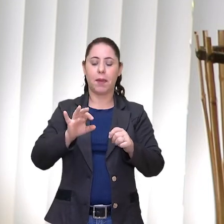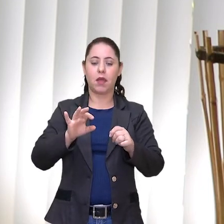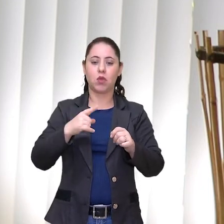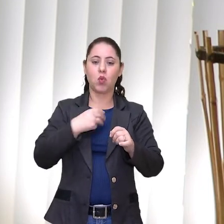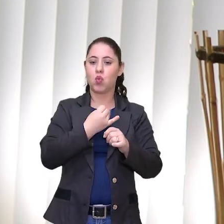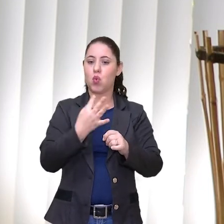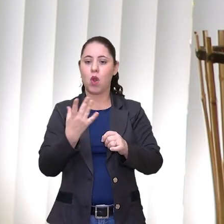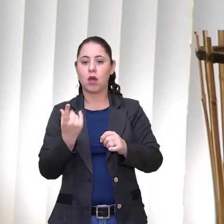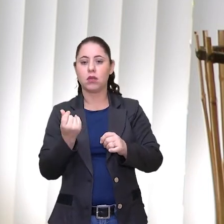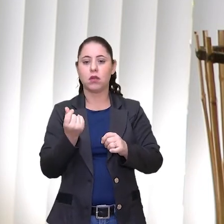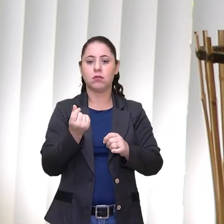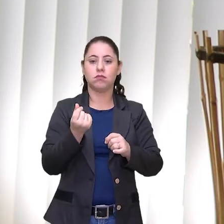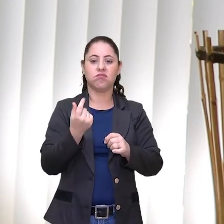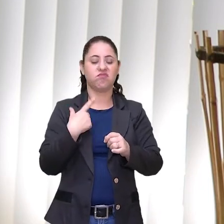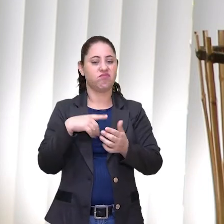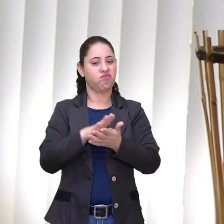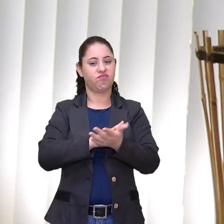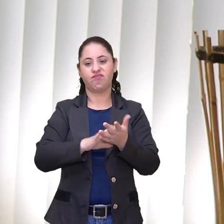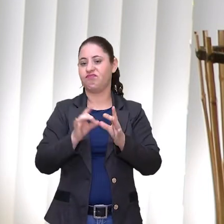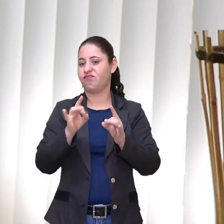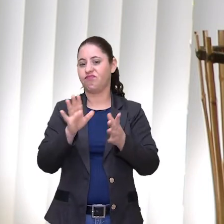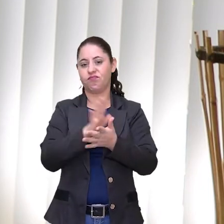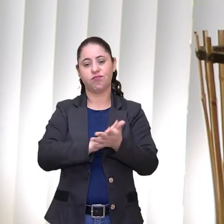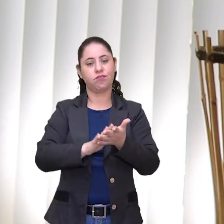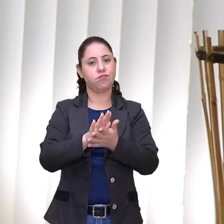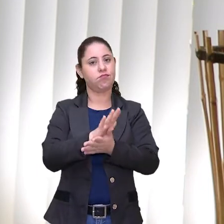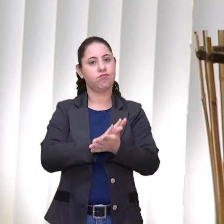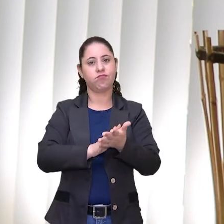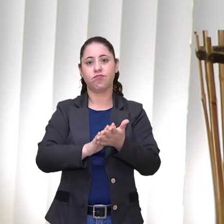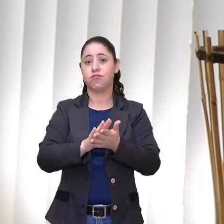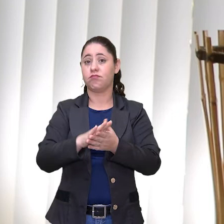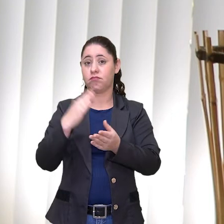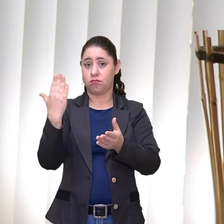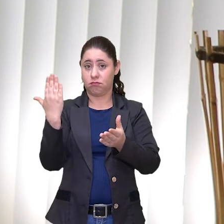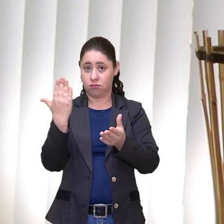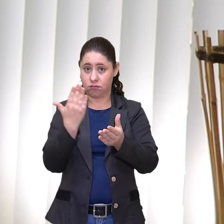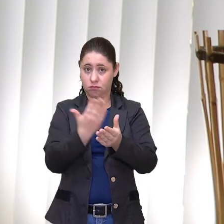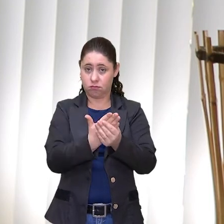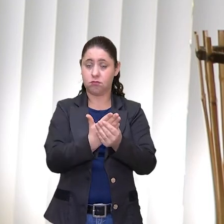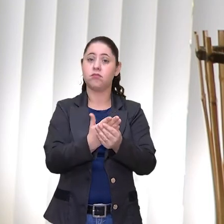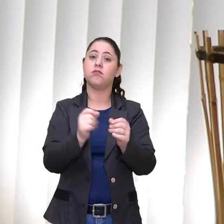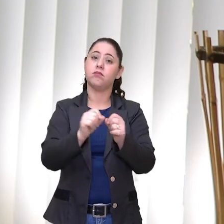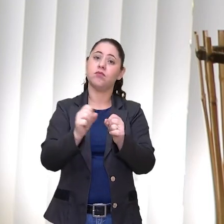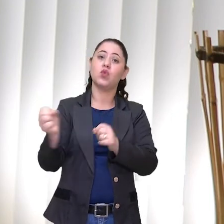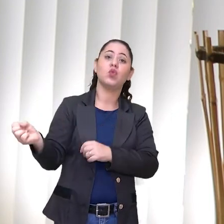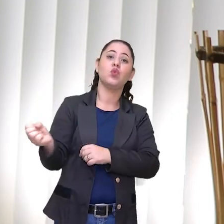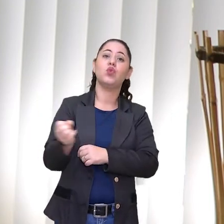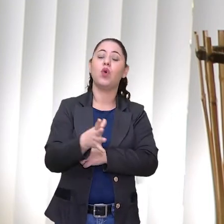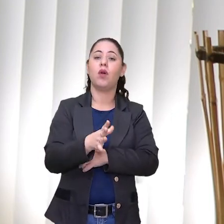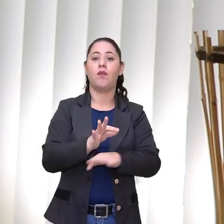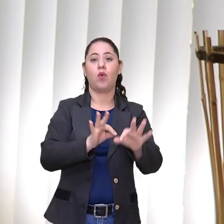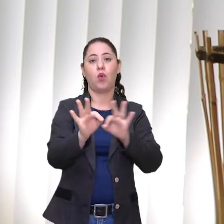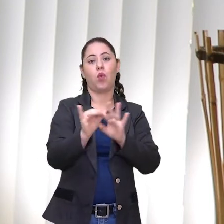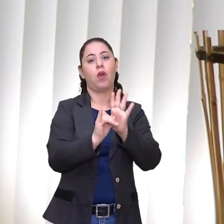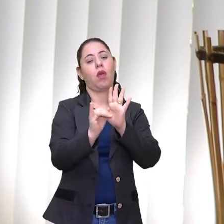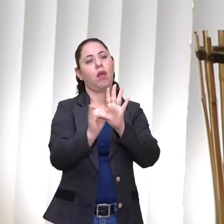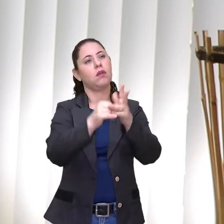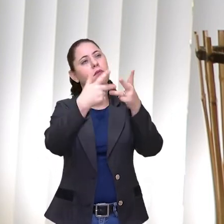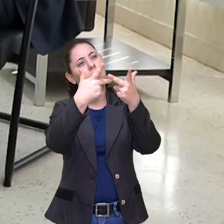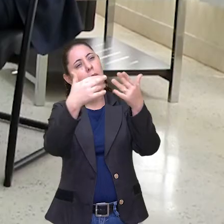este valor suficiente para que ele seja alienado naquele momento. Dentro do processo é designado um novo